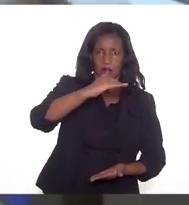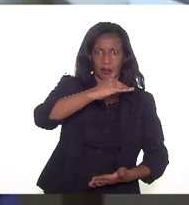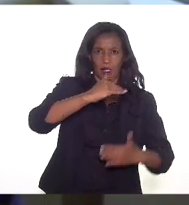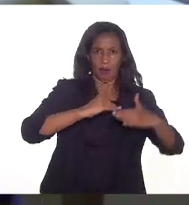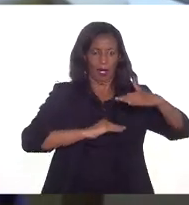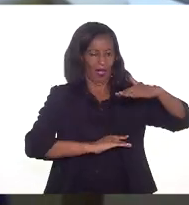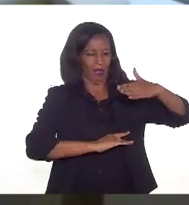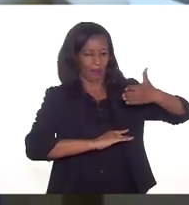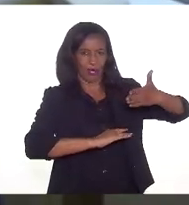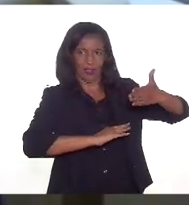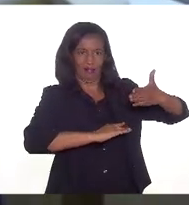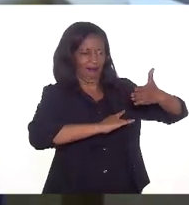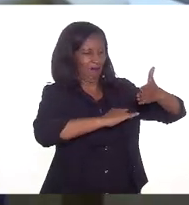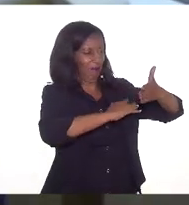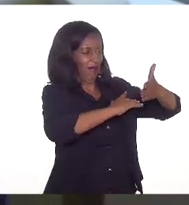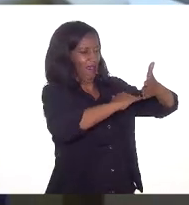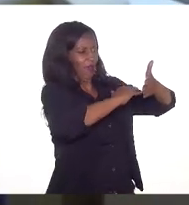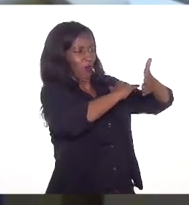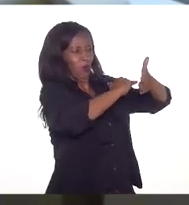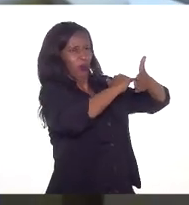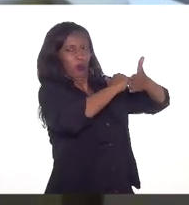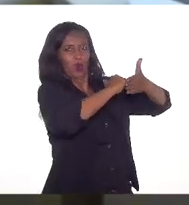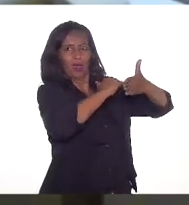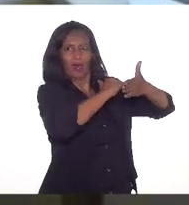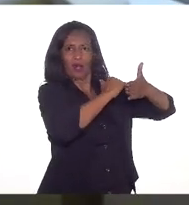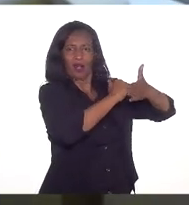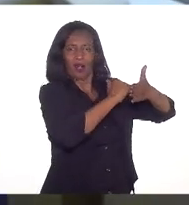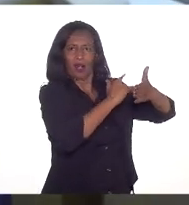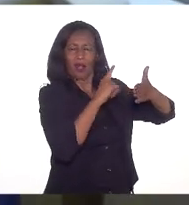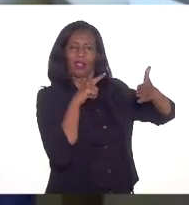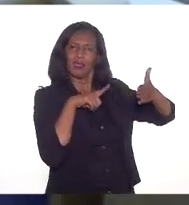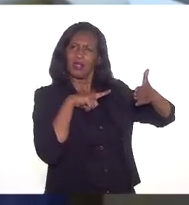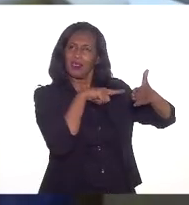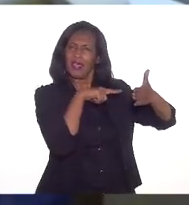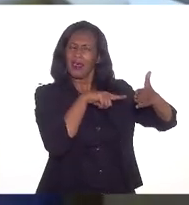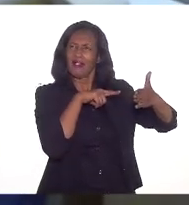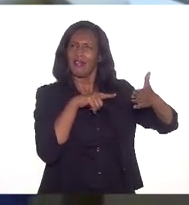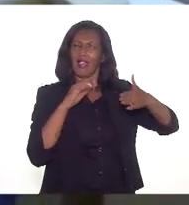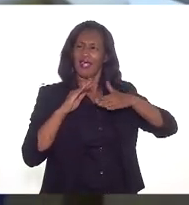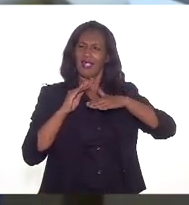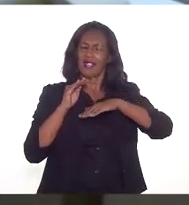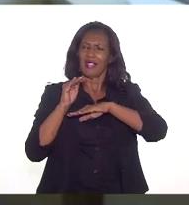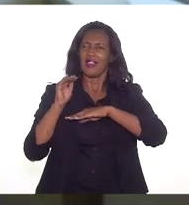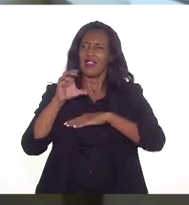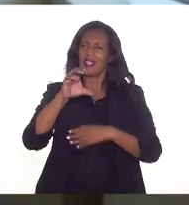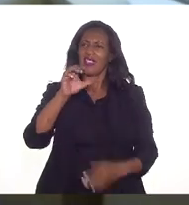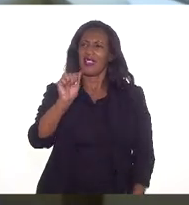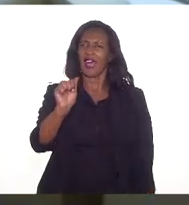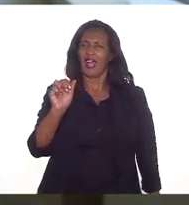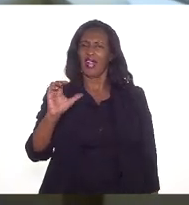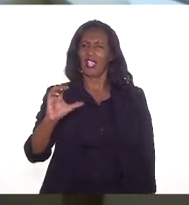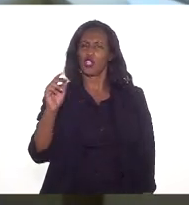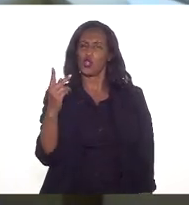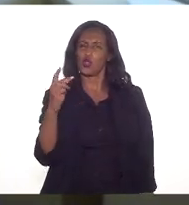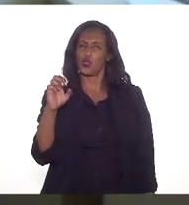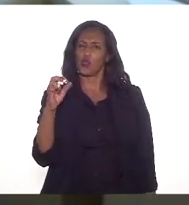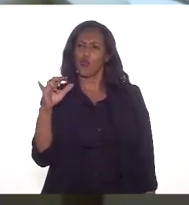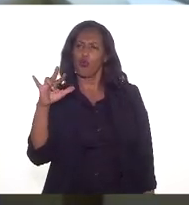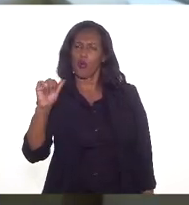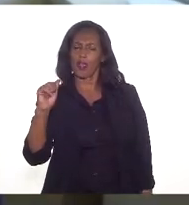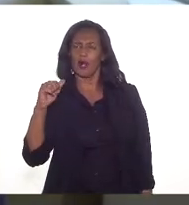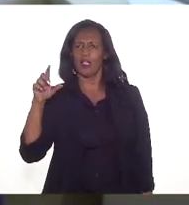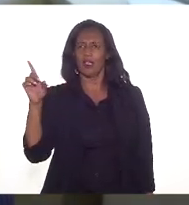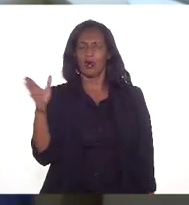por segundo. Se projetou até uma barragem em Cachoeiras de Macacu, em São José da Boa Morte, muito